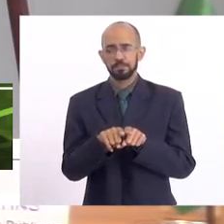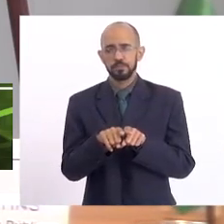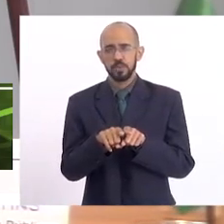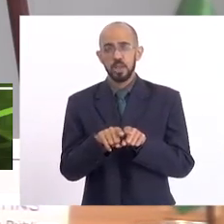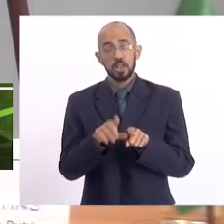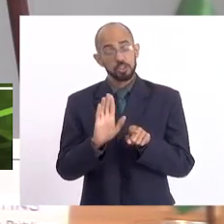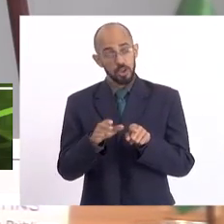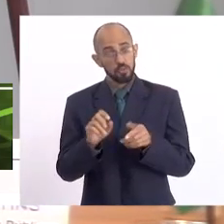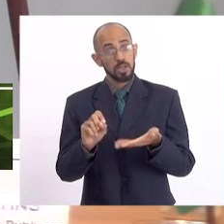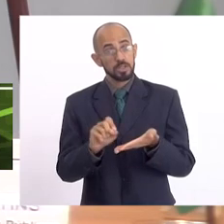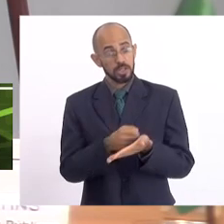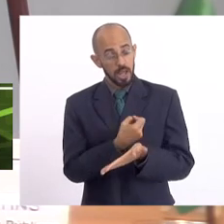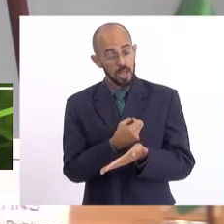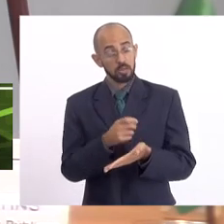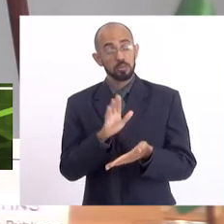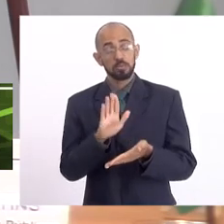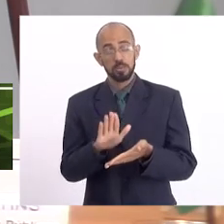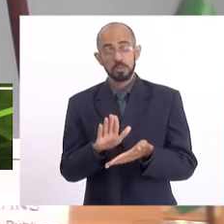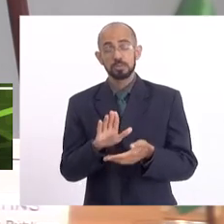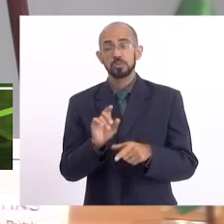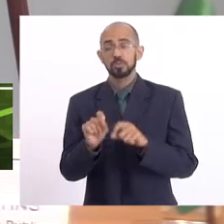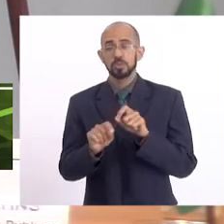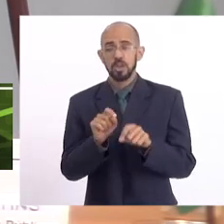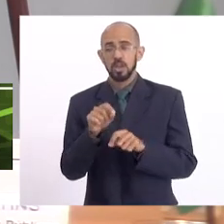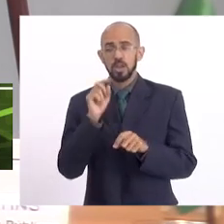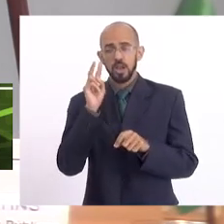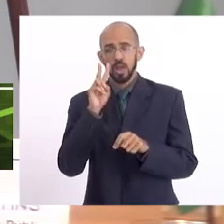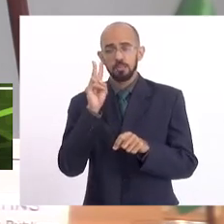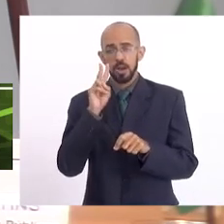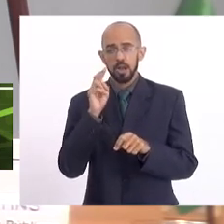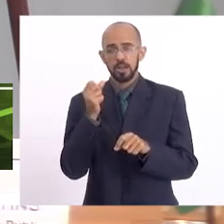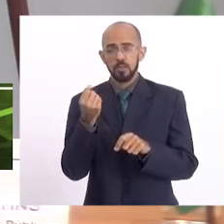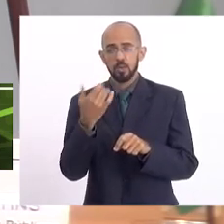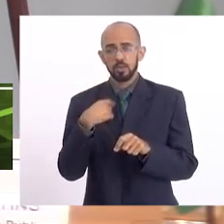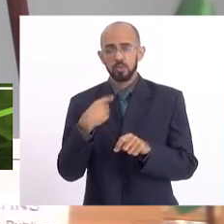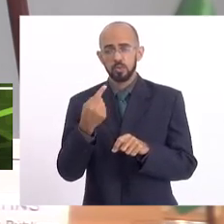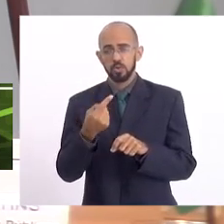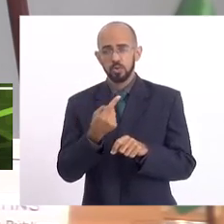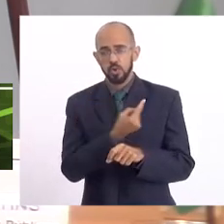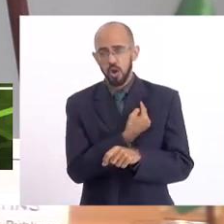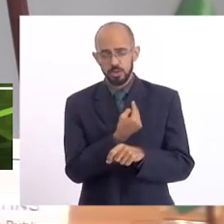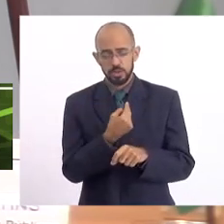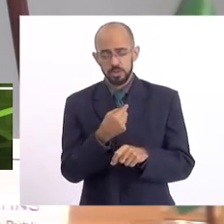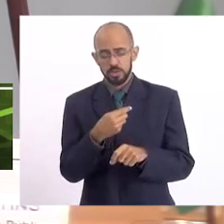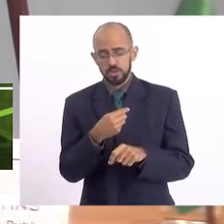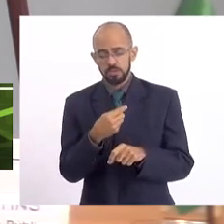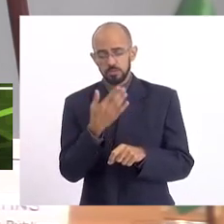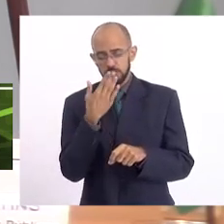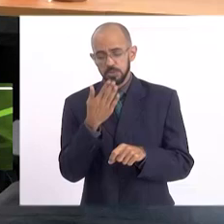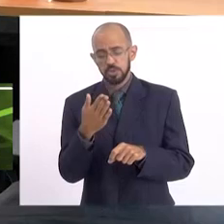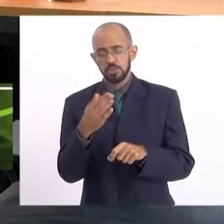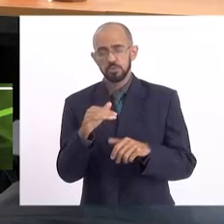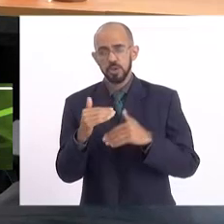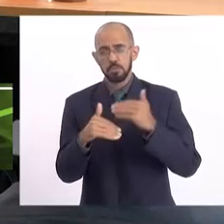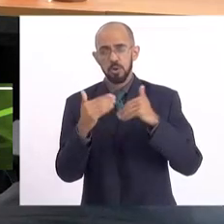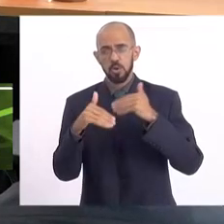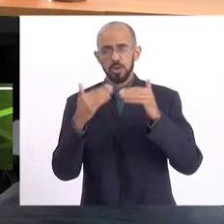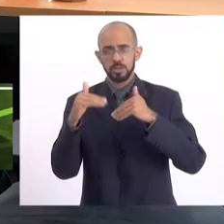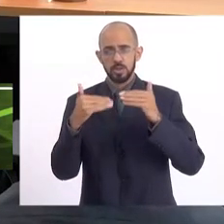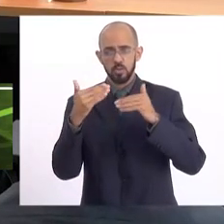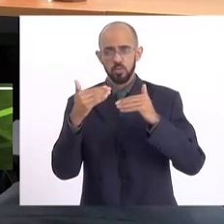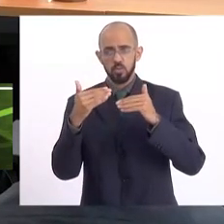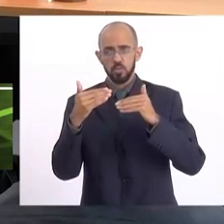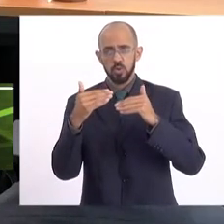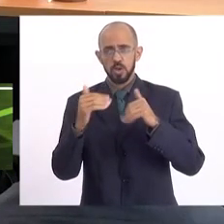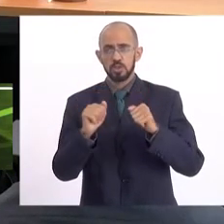relembrando ao senhor o seguinte: quando nós levamos a questão da progressão, nós levamos